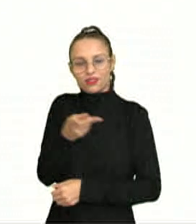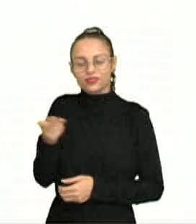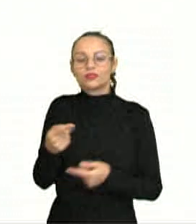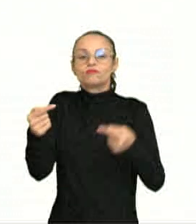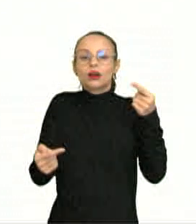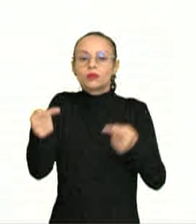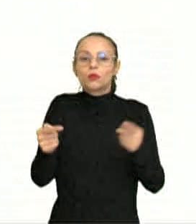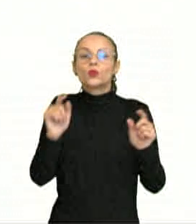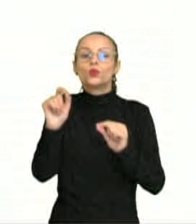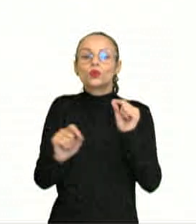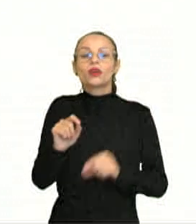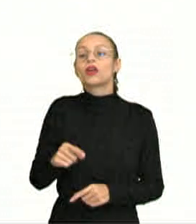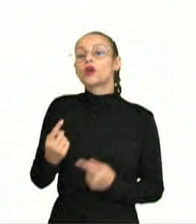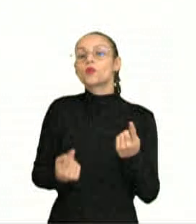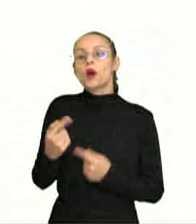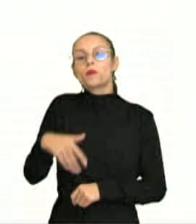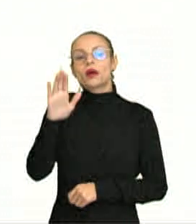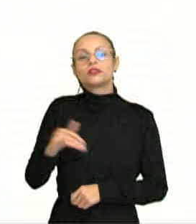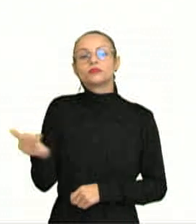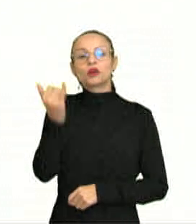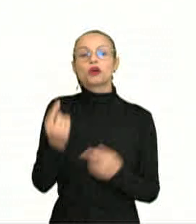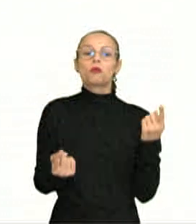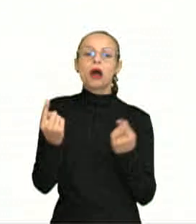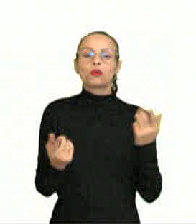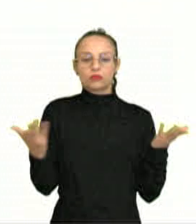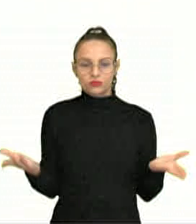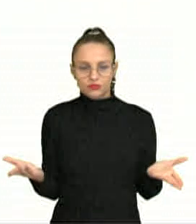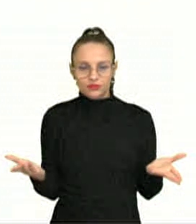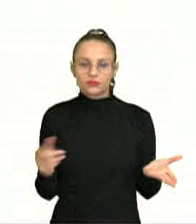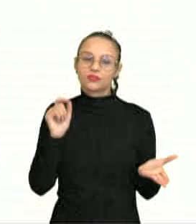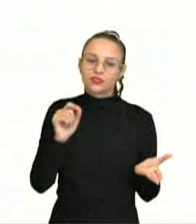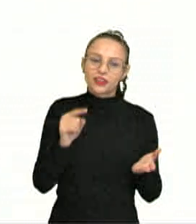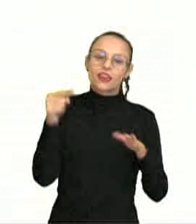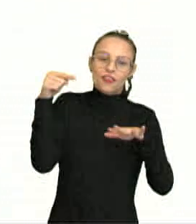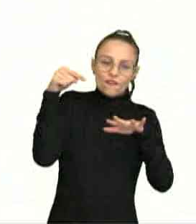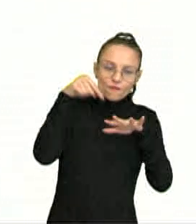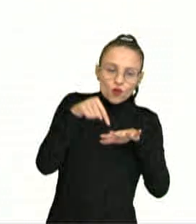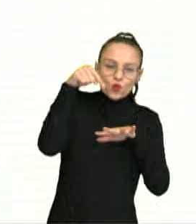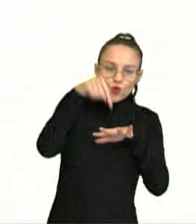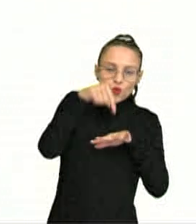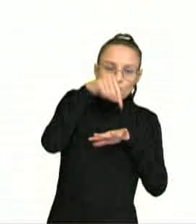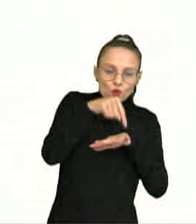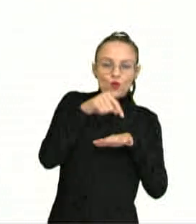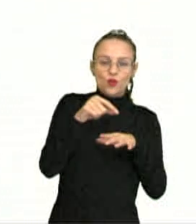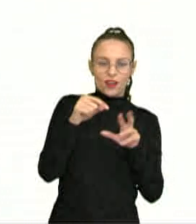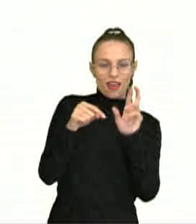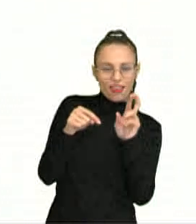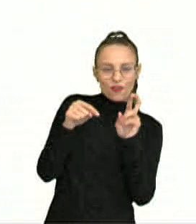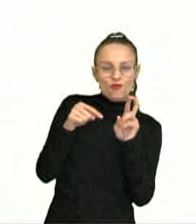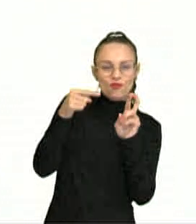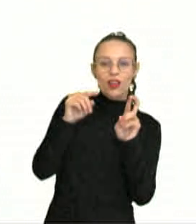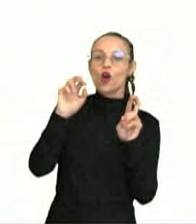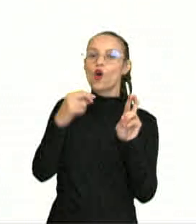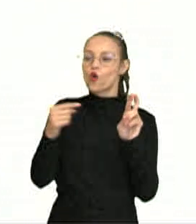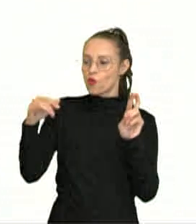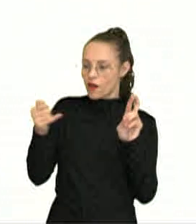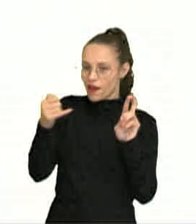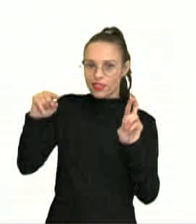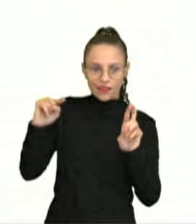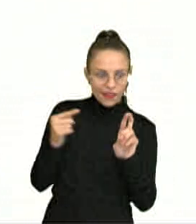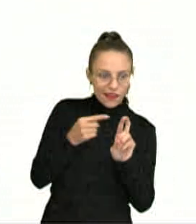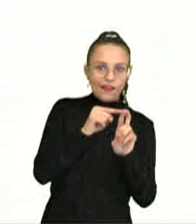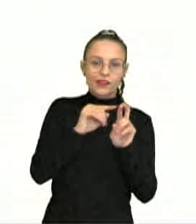quê? A relevância de valor. Quem tem mais valor? Quem fura o pano ou a linha que vai atando, né,